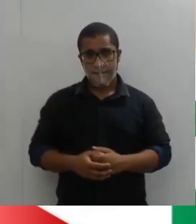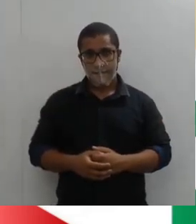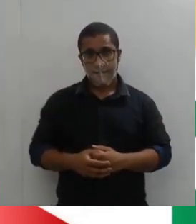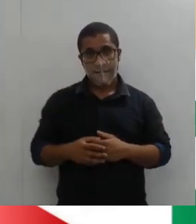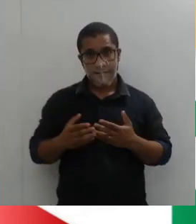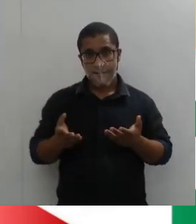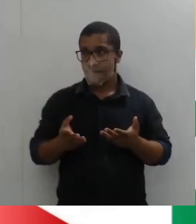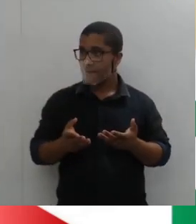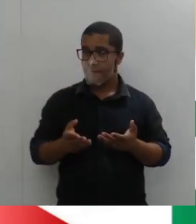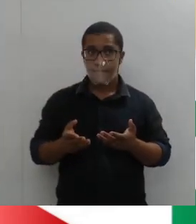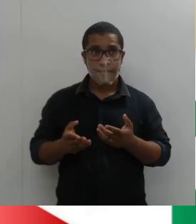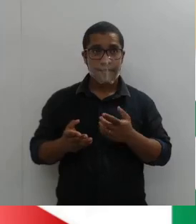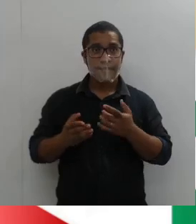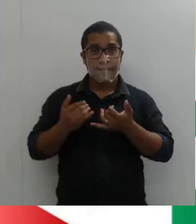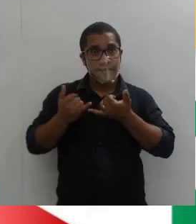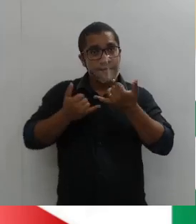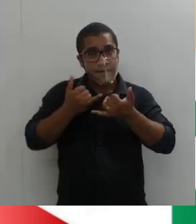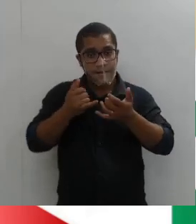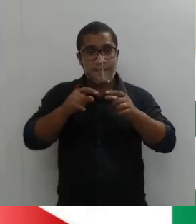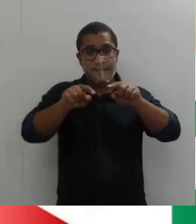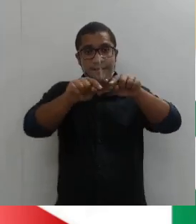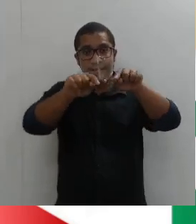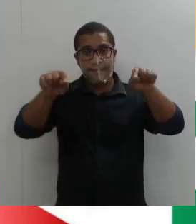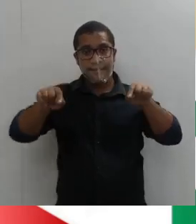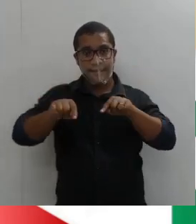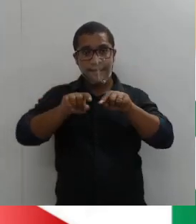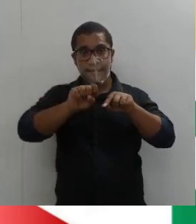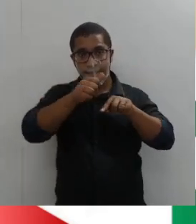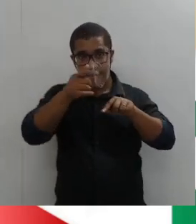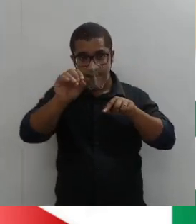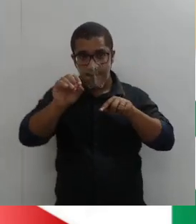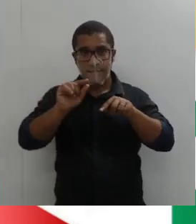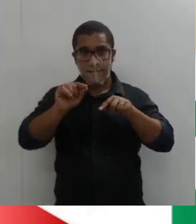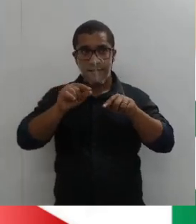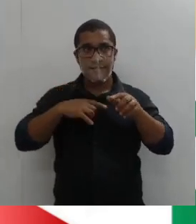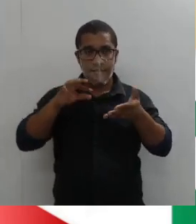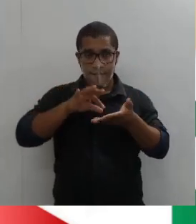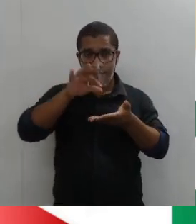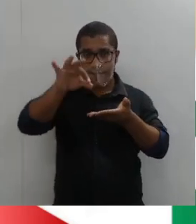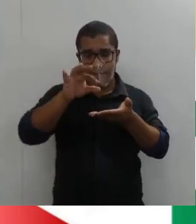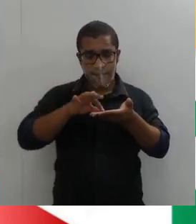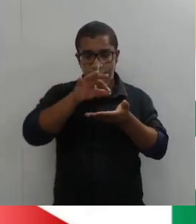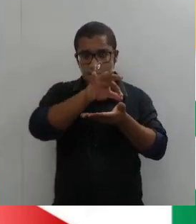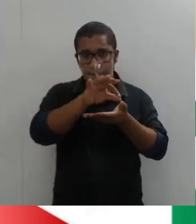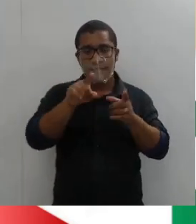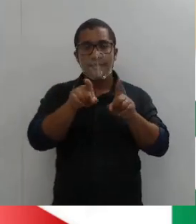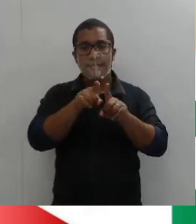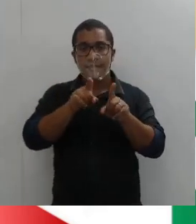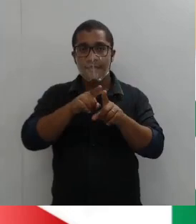Então, os jogos de salão, como eu falei para vocês, são jogos de tabuleiros, mas também são jogos de